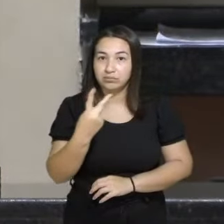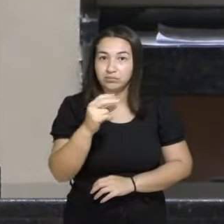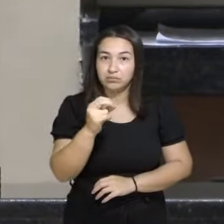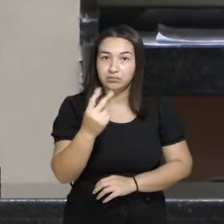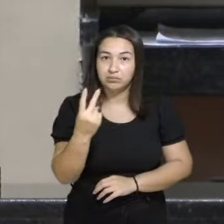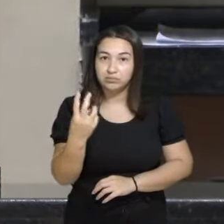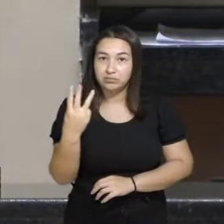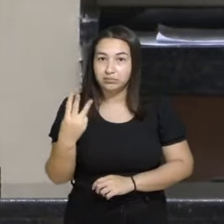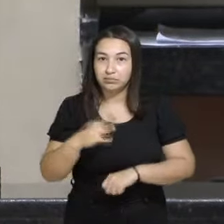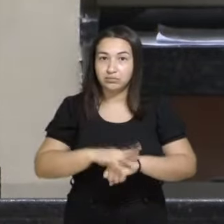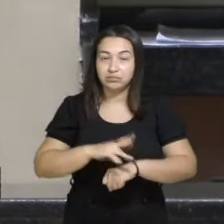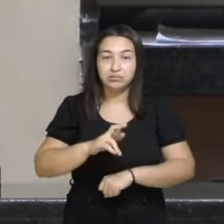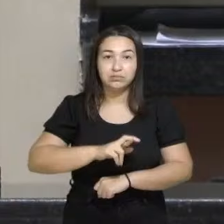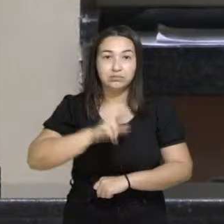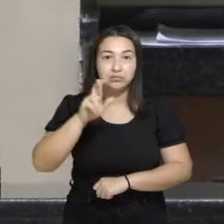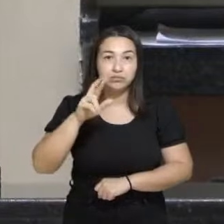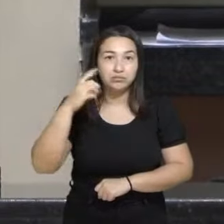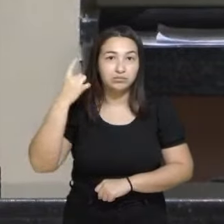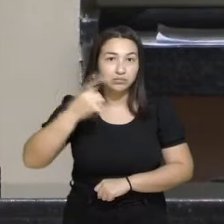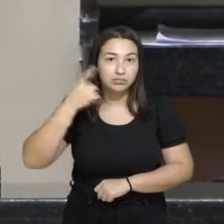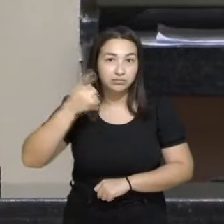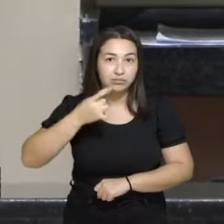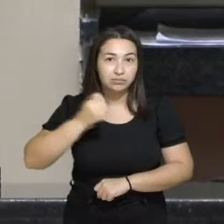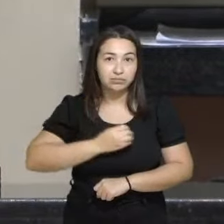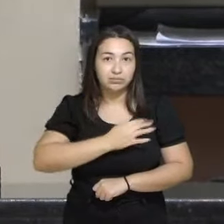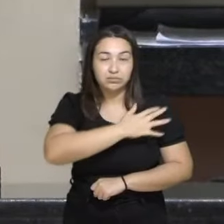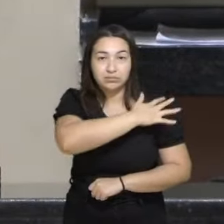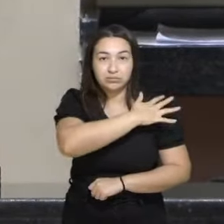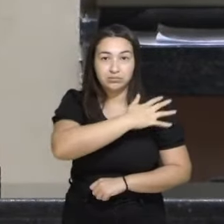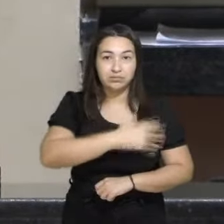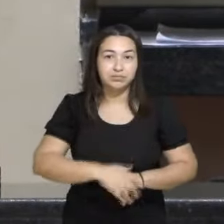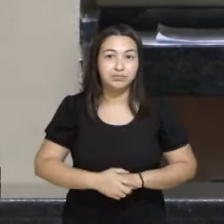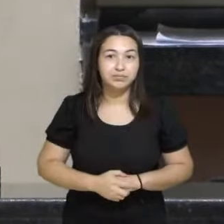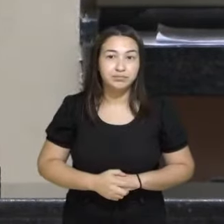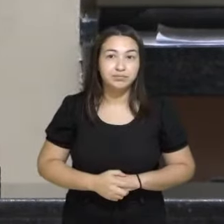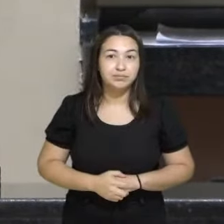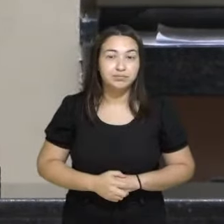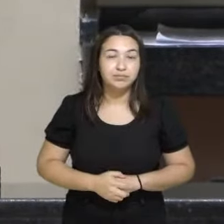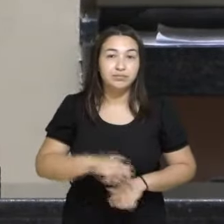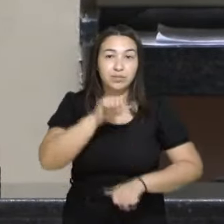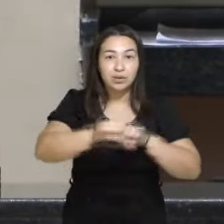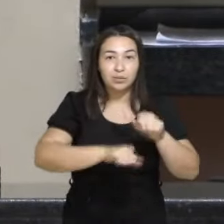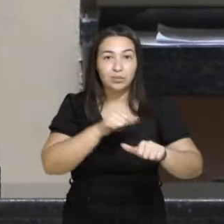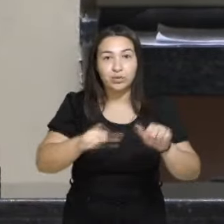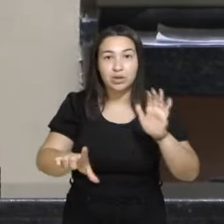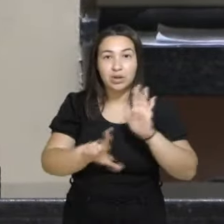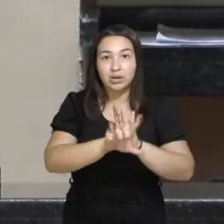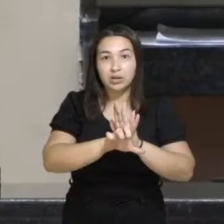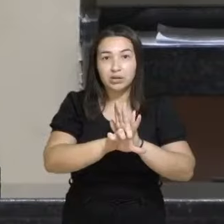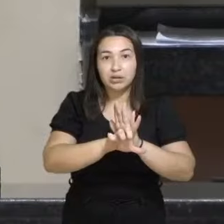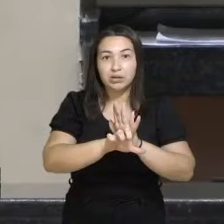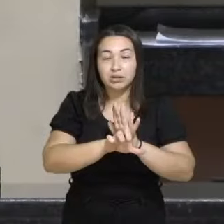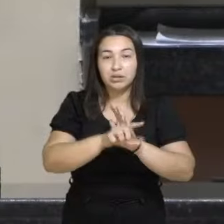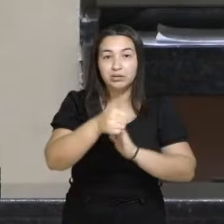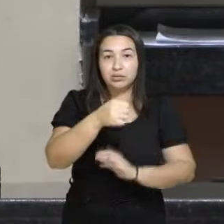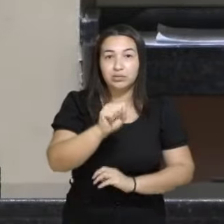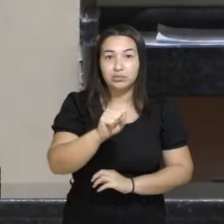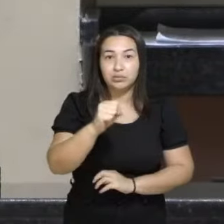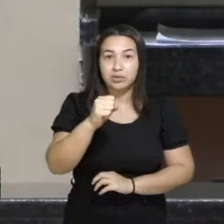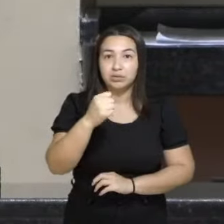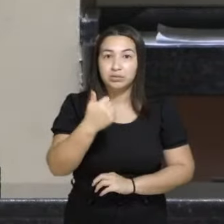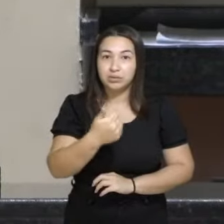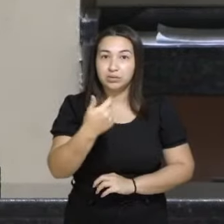414/2023, autoria, deputado Napoleão Bernardes. Altera a Lei 18.672 de 2023,